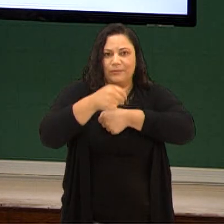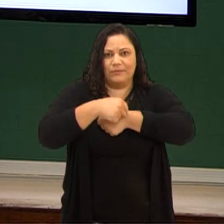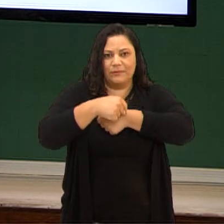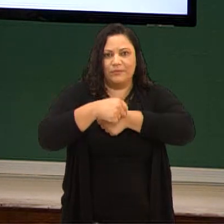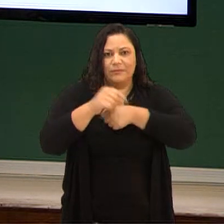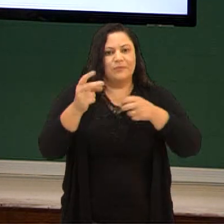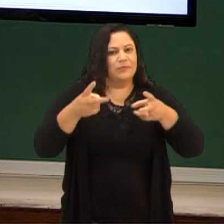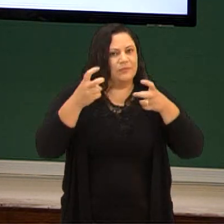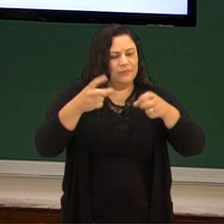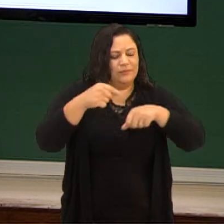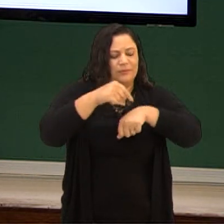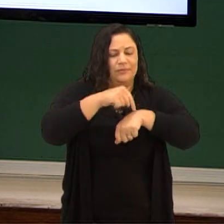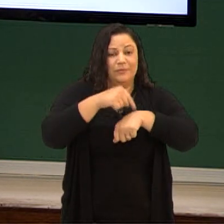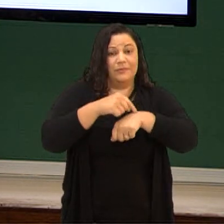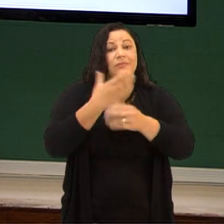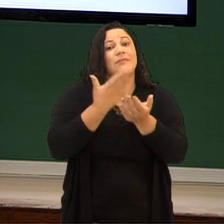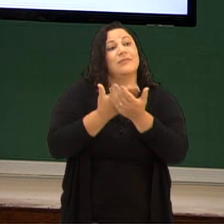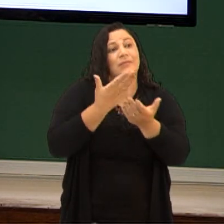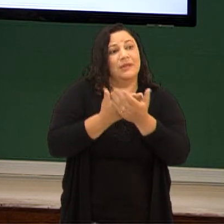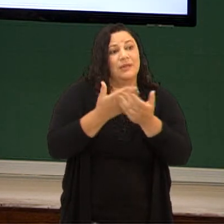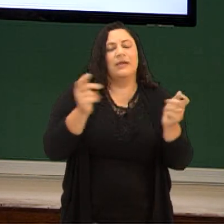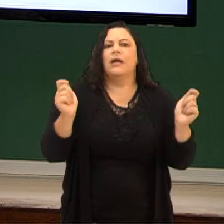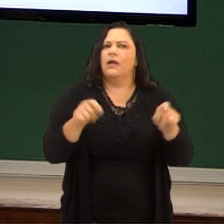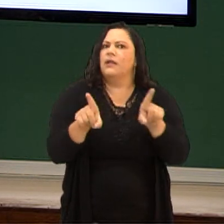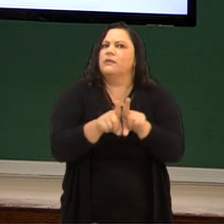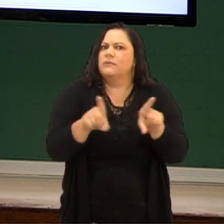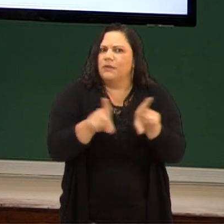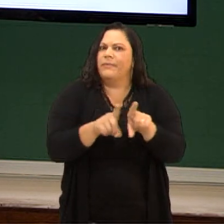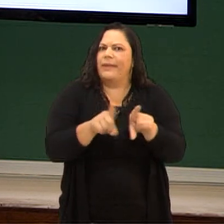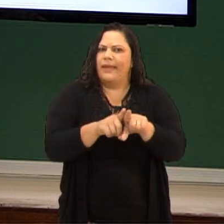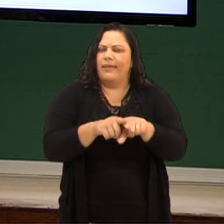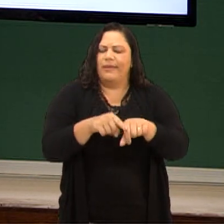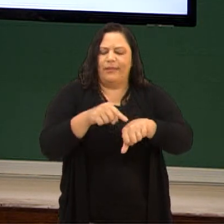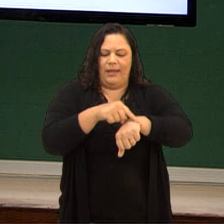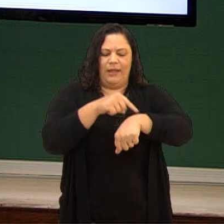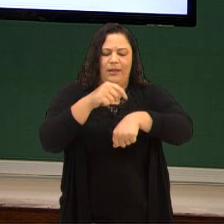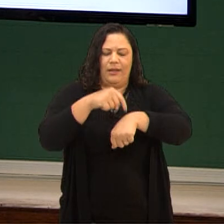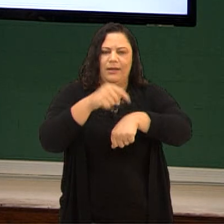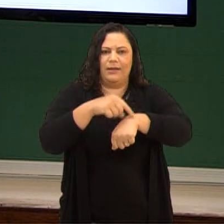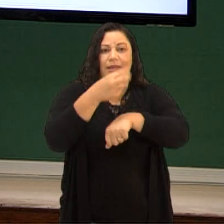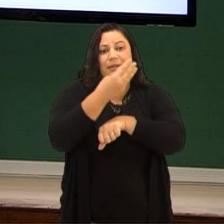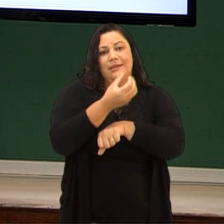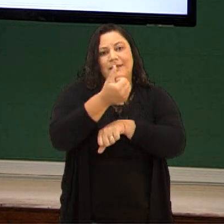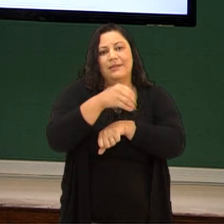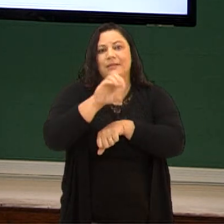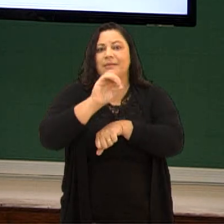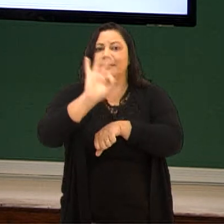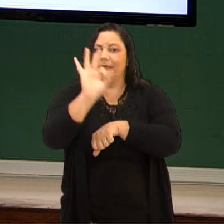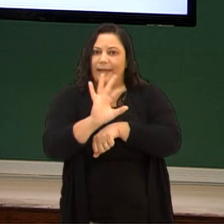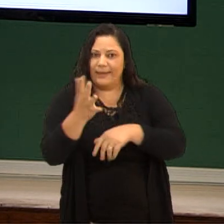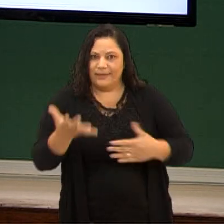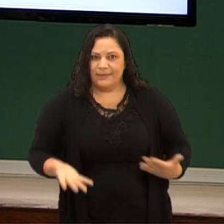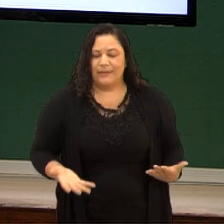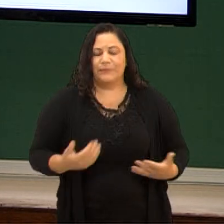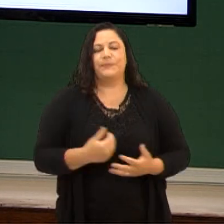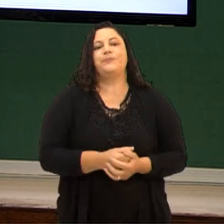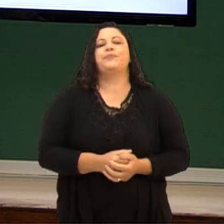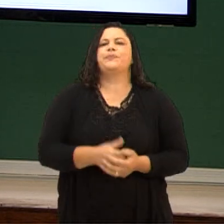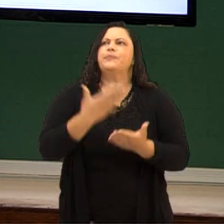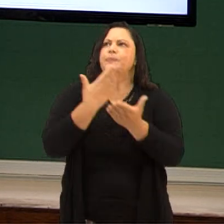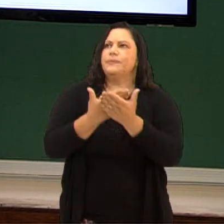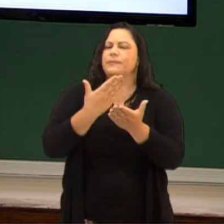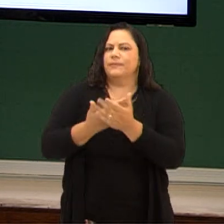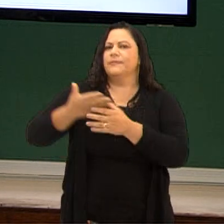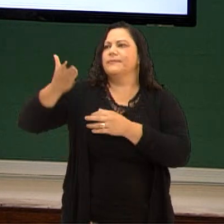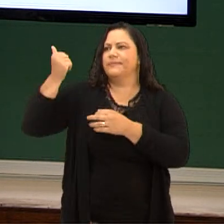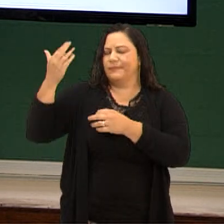como relógio nós estudamos, ele também tem 360 graus. Então, no exercício anterior, verificamos que